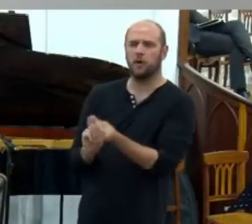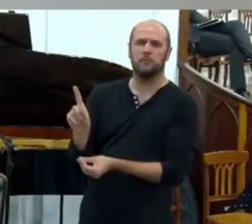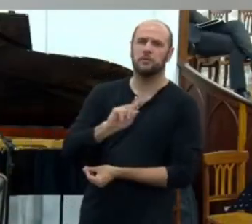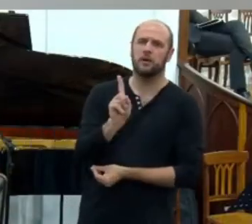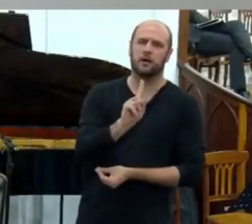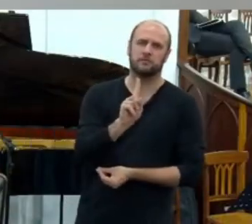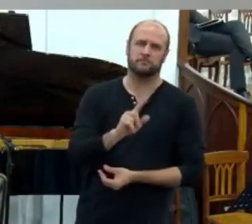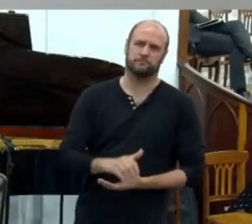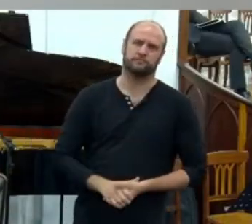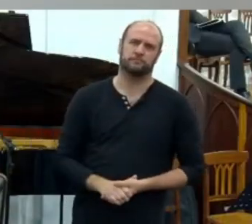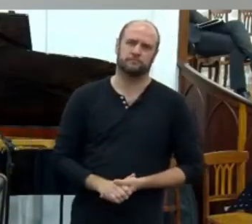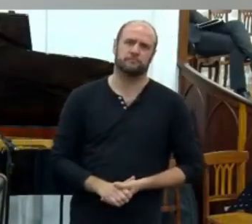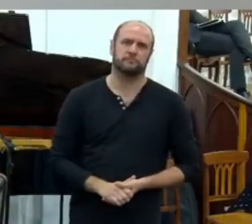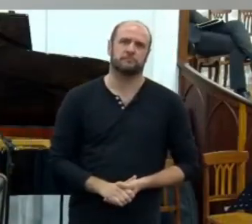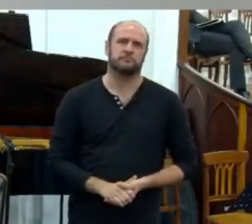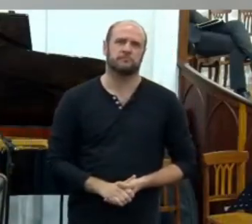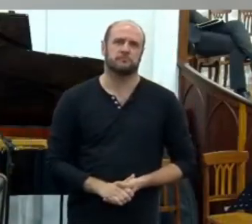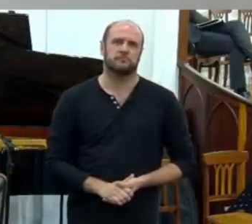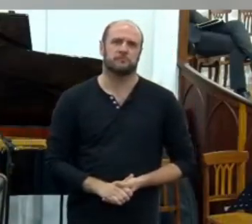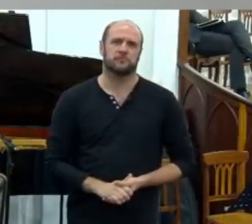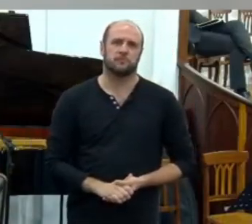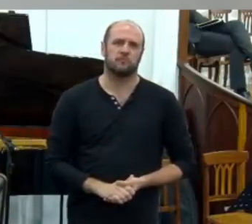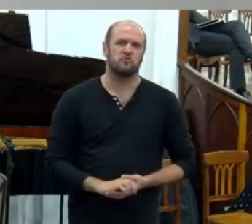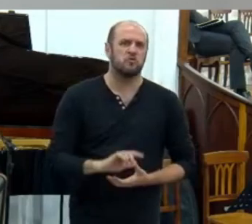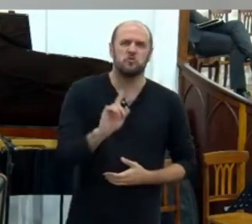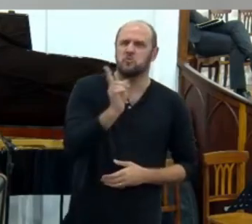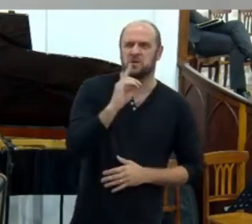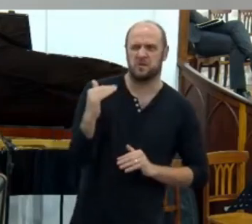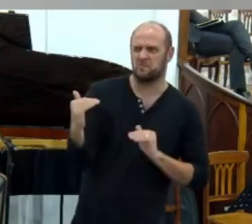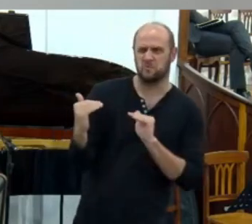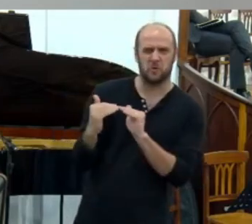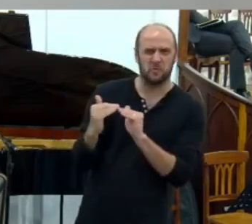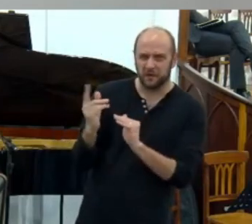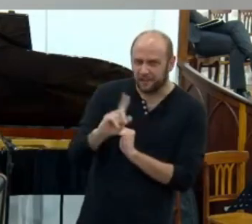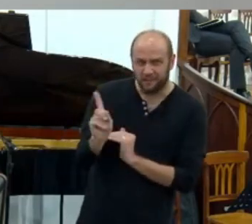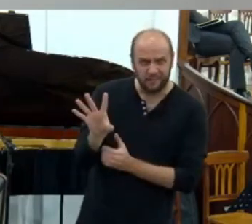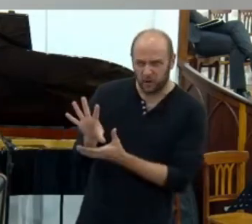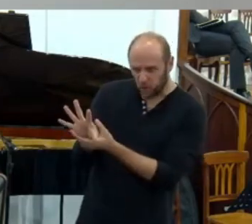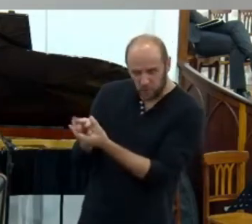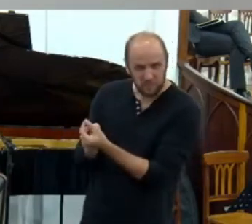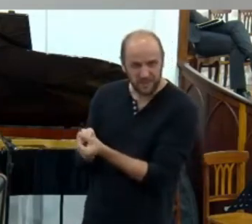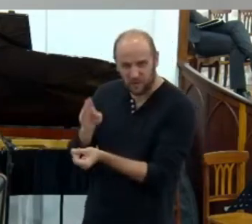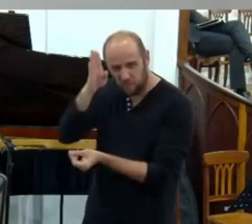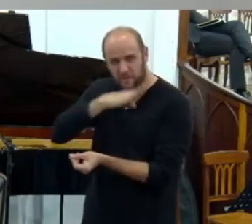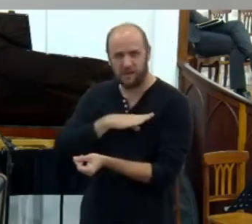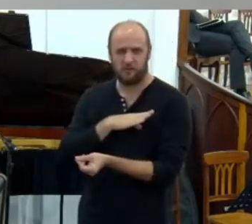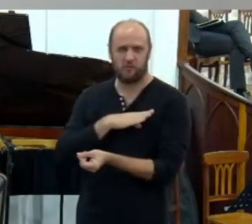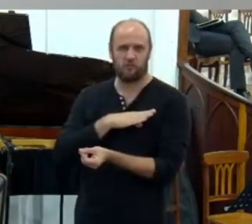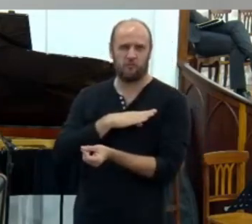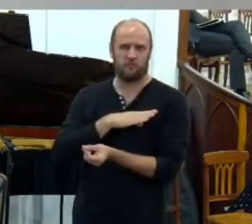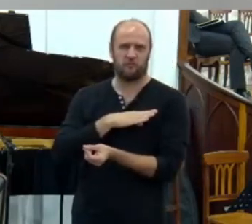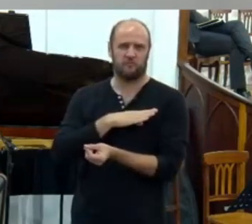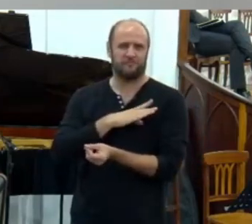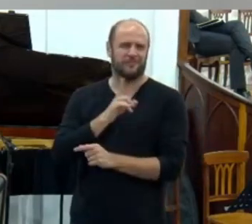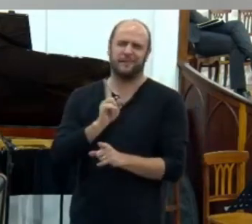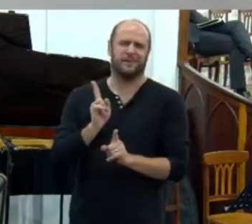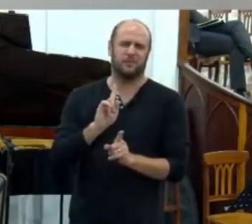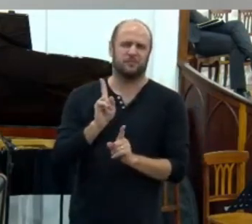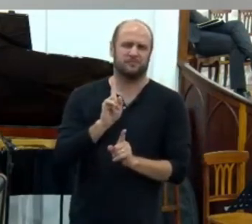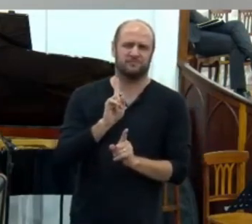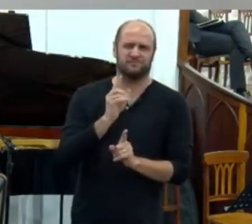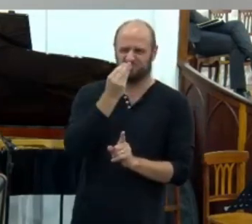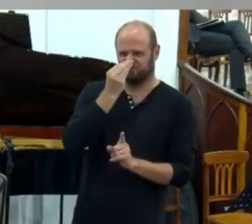exemplo, para vocês não fazerem o mesmo, dirigindo-se à sua audiência do